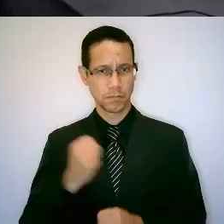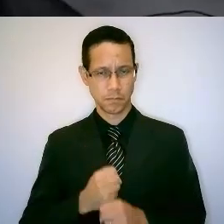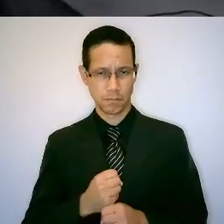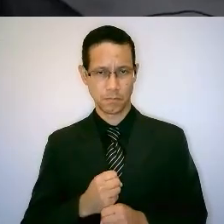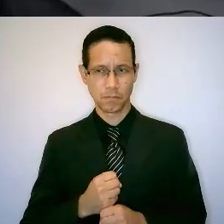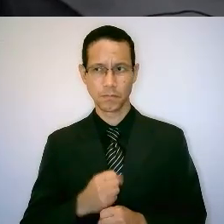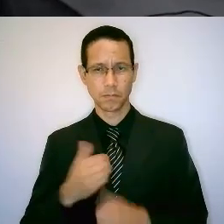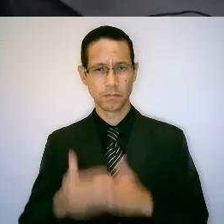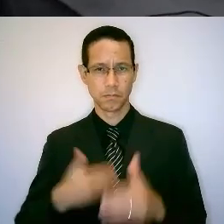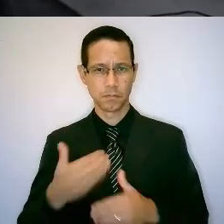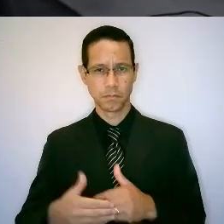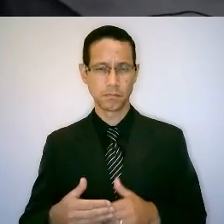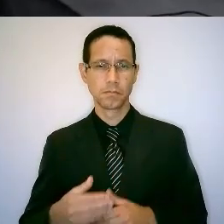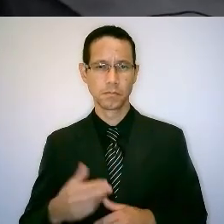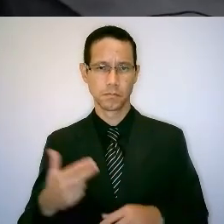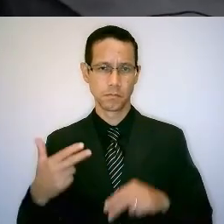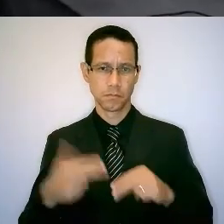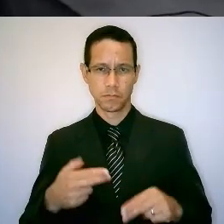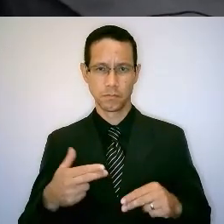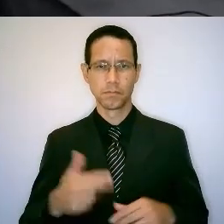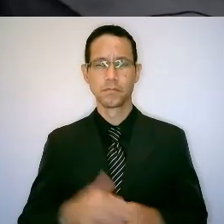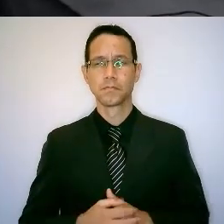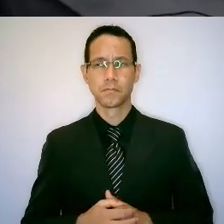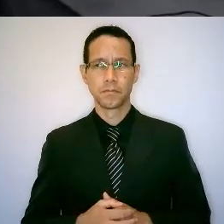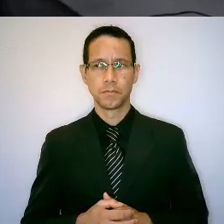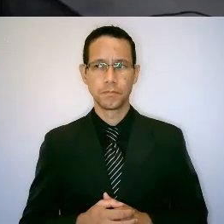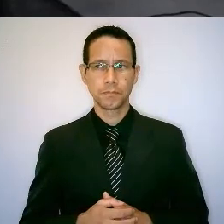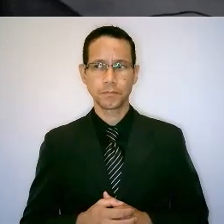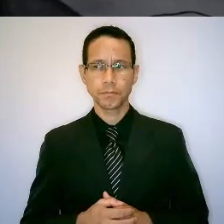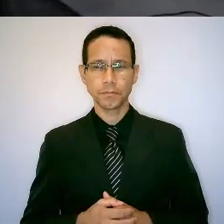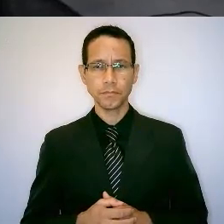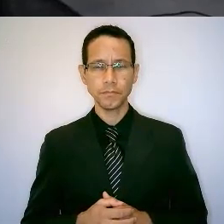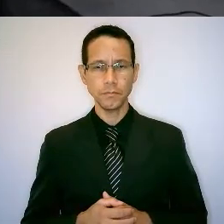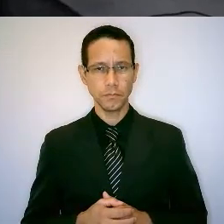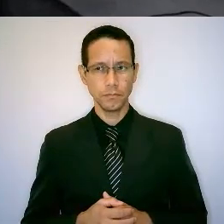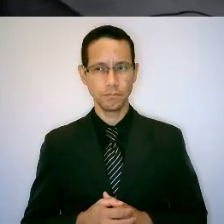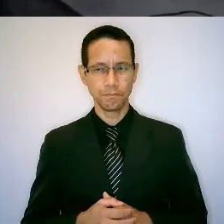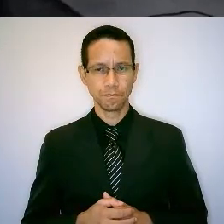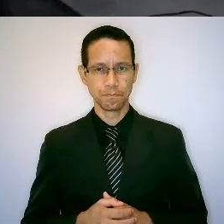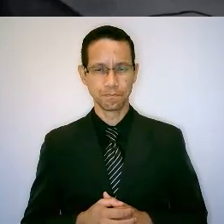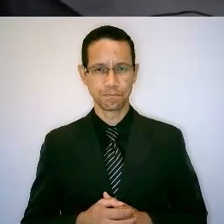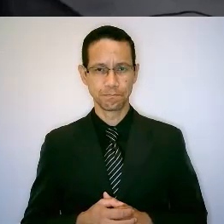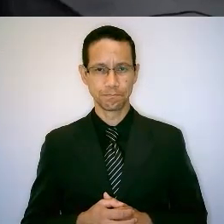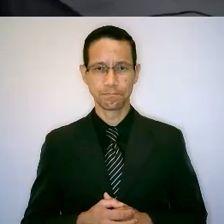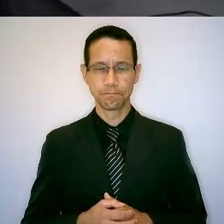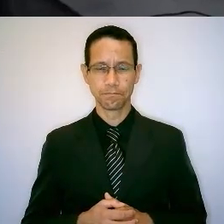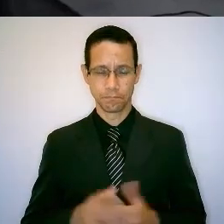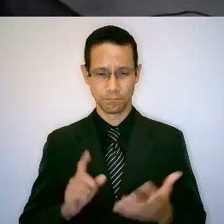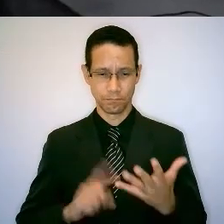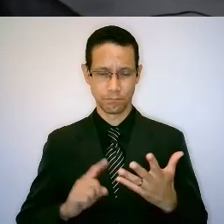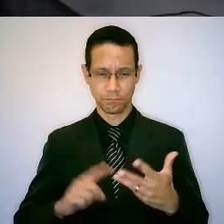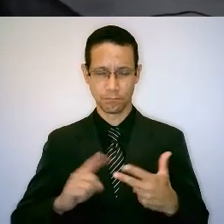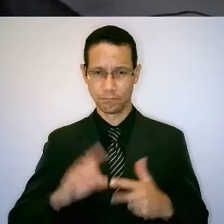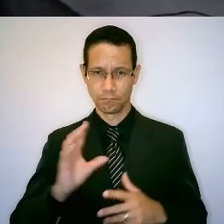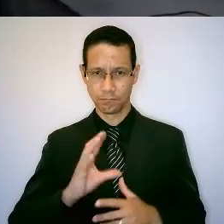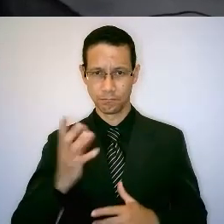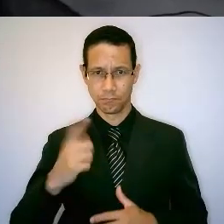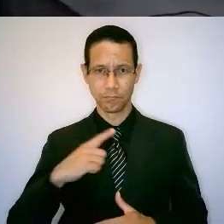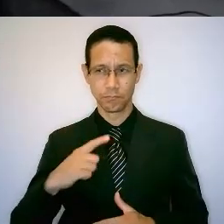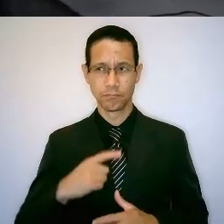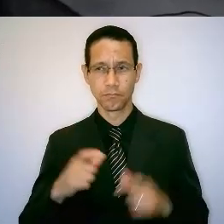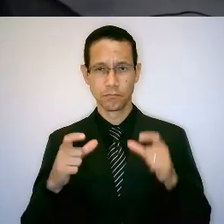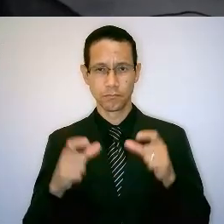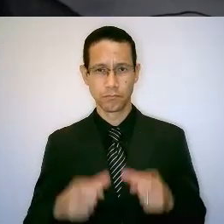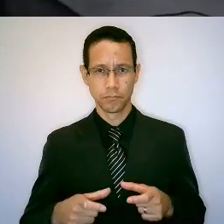do suposto crime tentado e que toda narrativa mostra que estavam eles em um